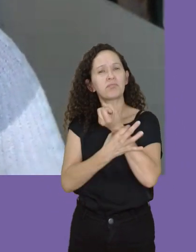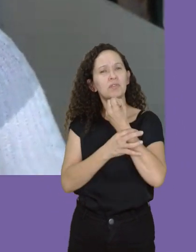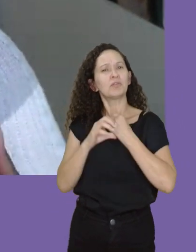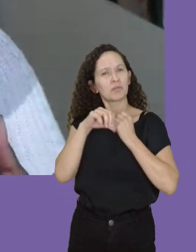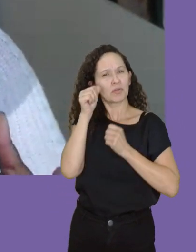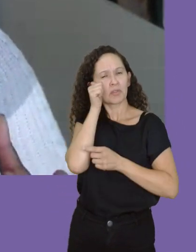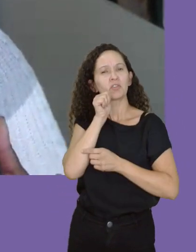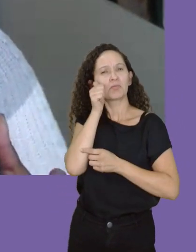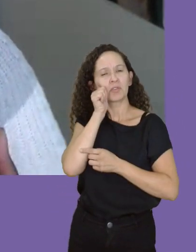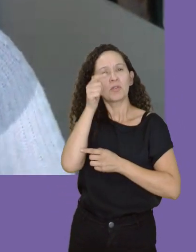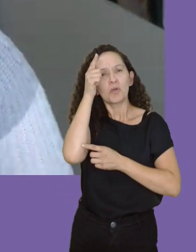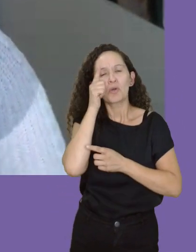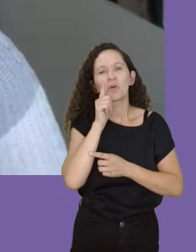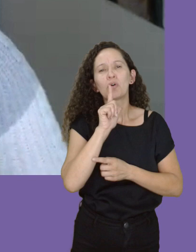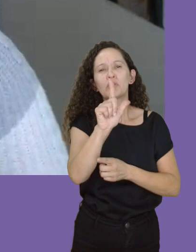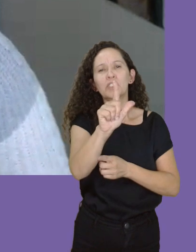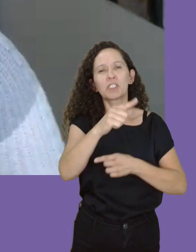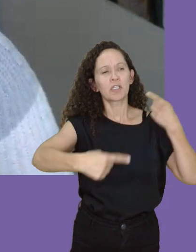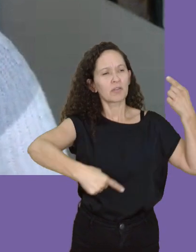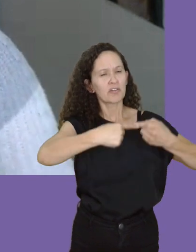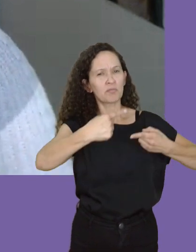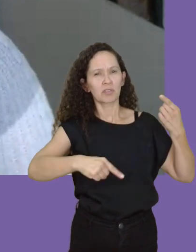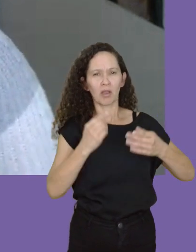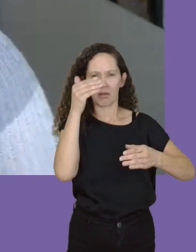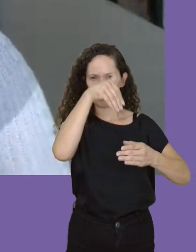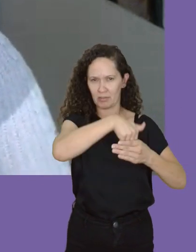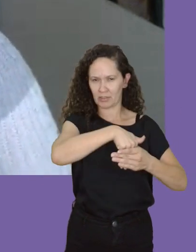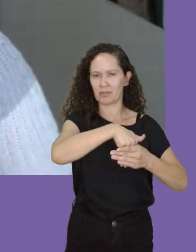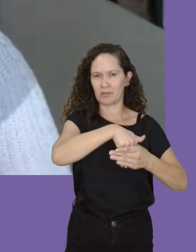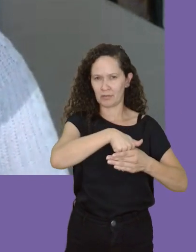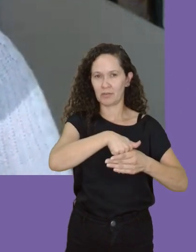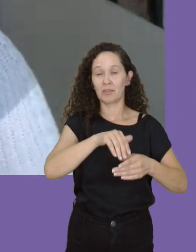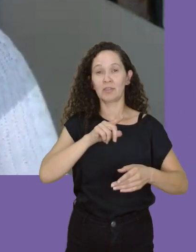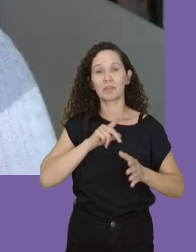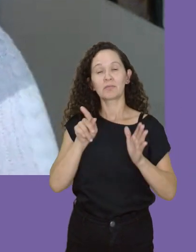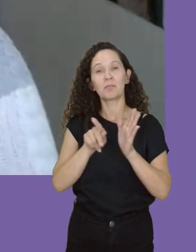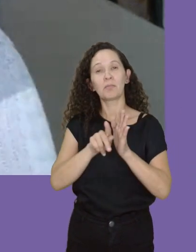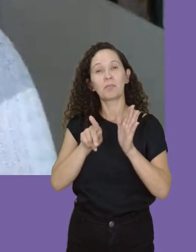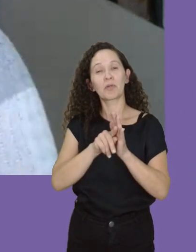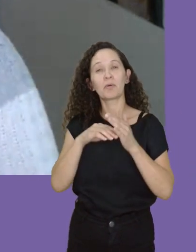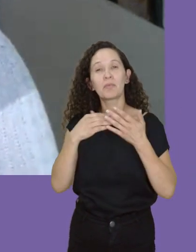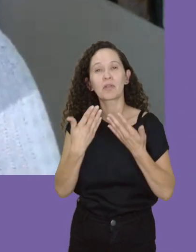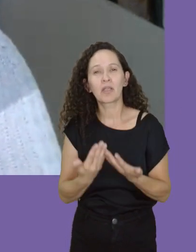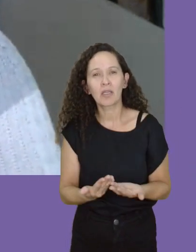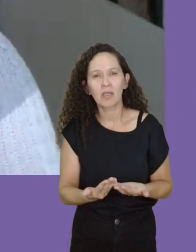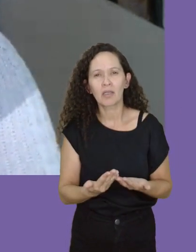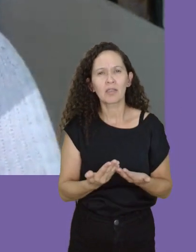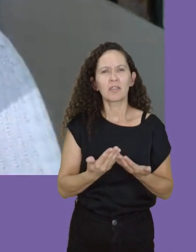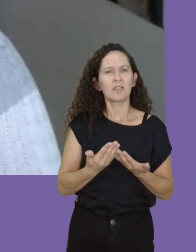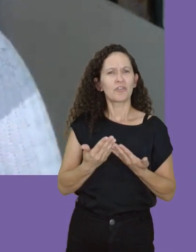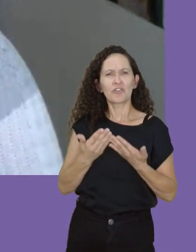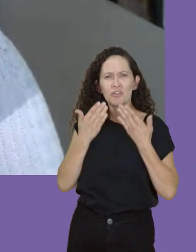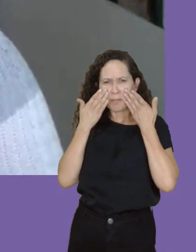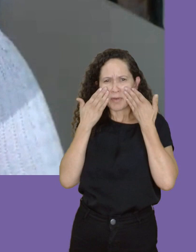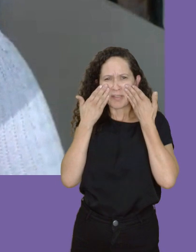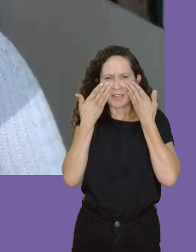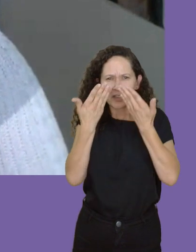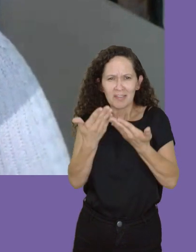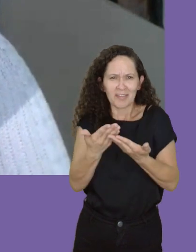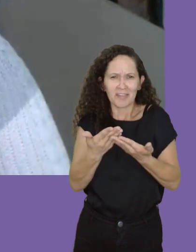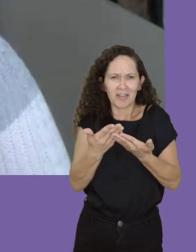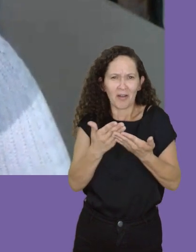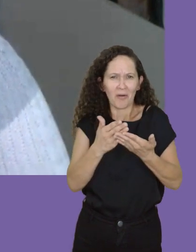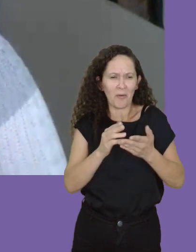mulheres poderem disputar eleições, terem a sua condição, inclusive, de apresentação pública cerceada pelas